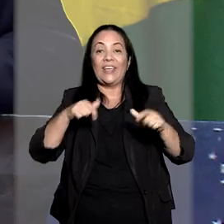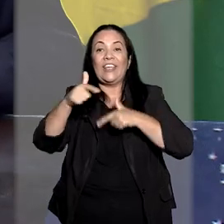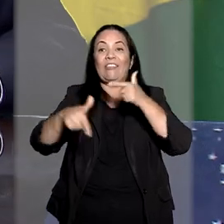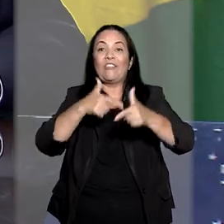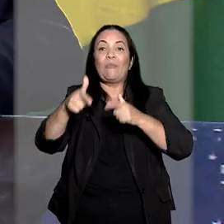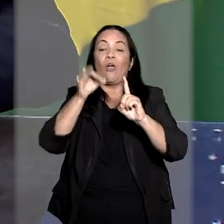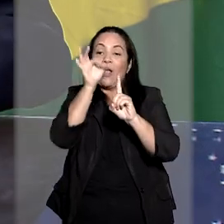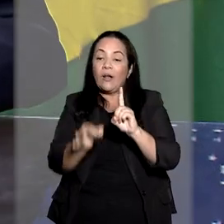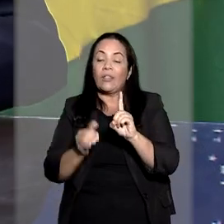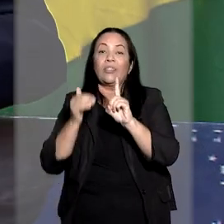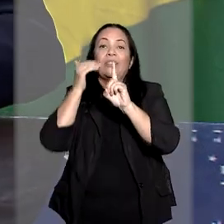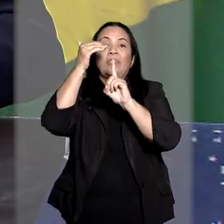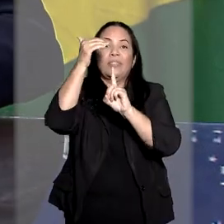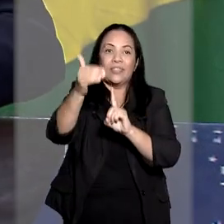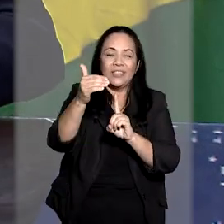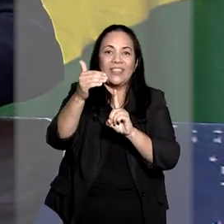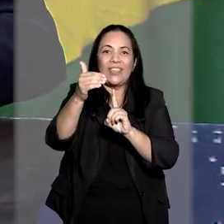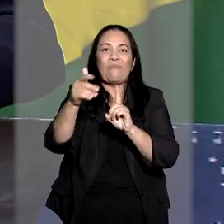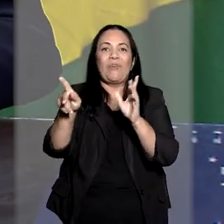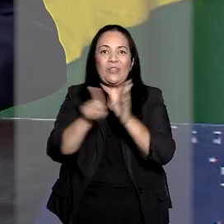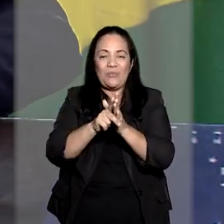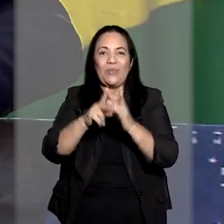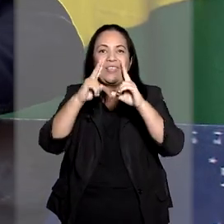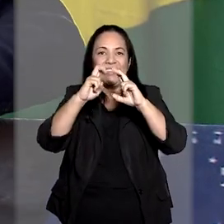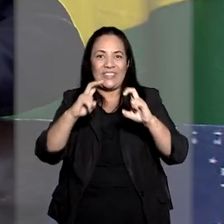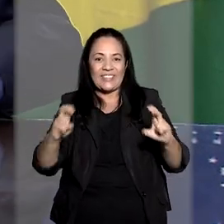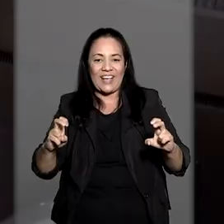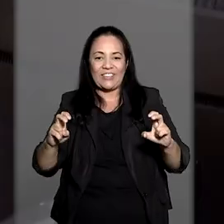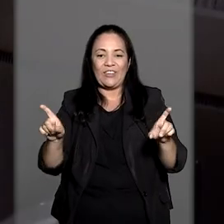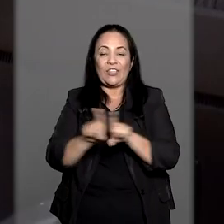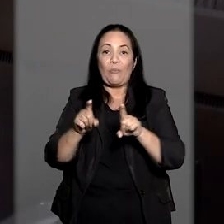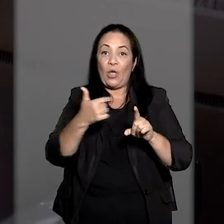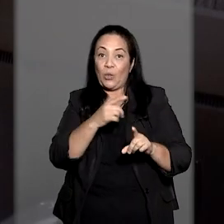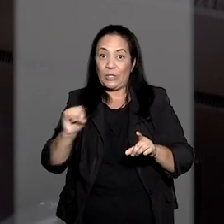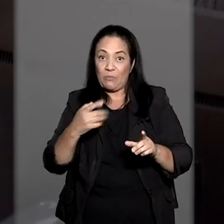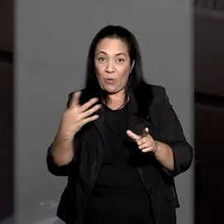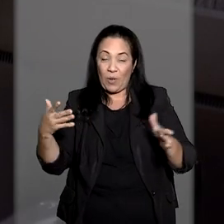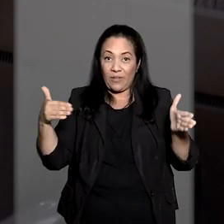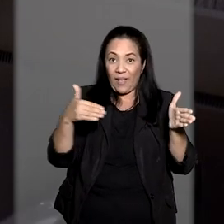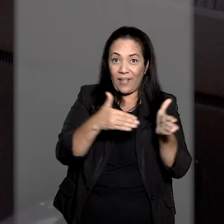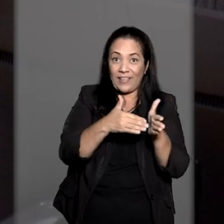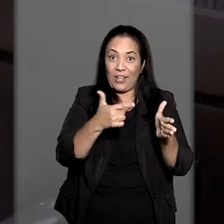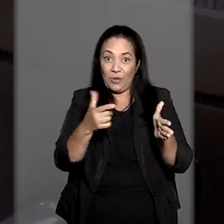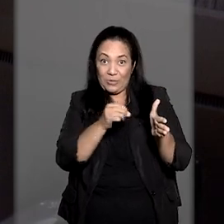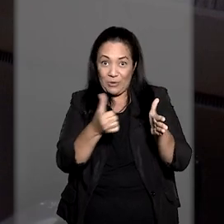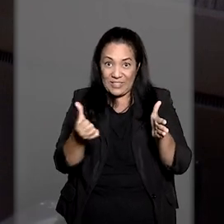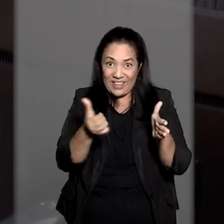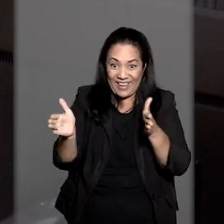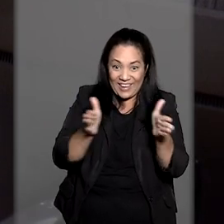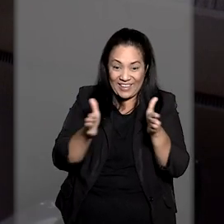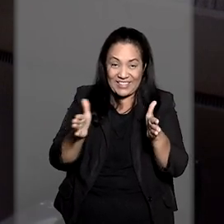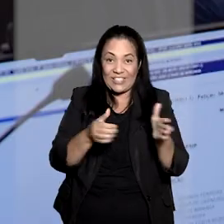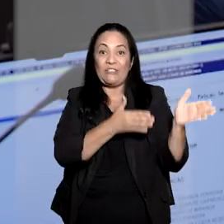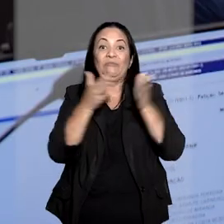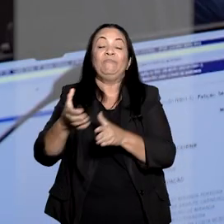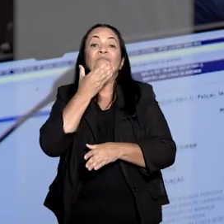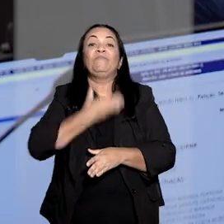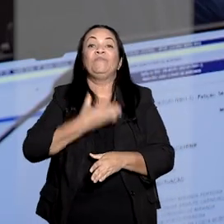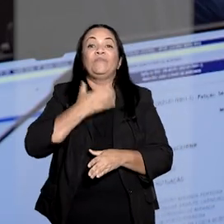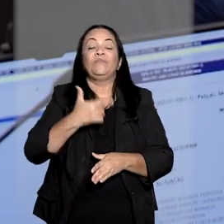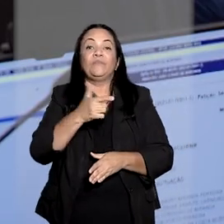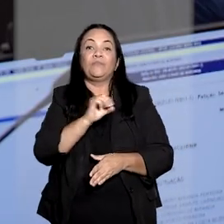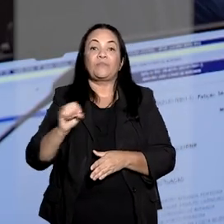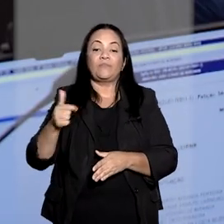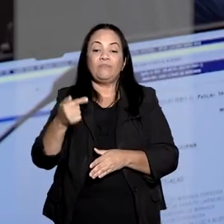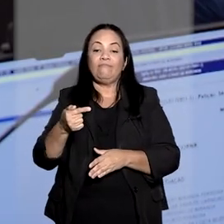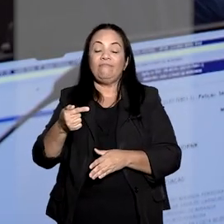foi Desembargador do Tribunal de Justiça do estado corte que presidiu de 2004 a 2006 em